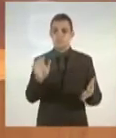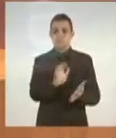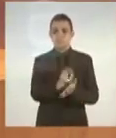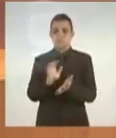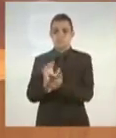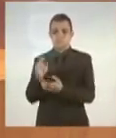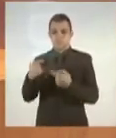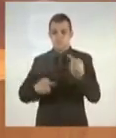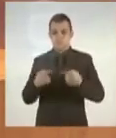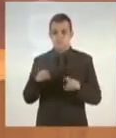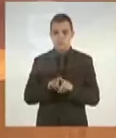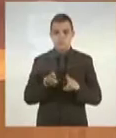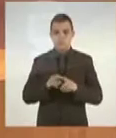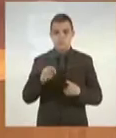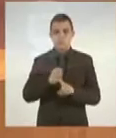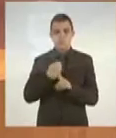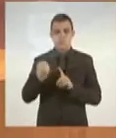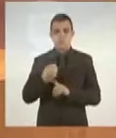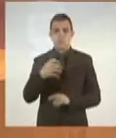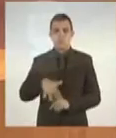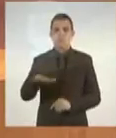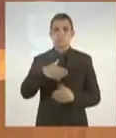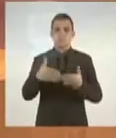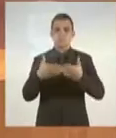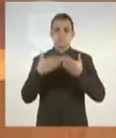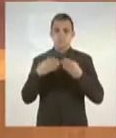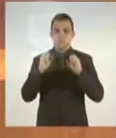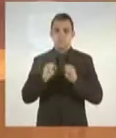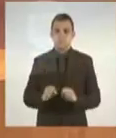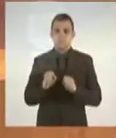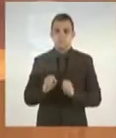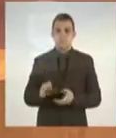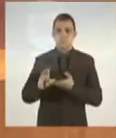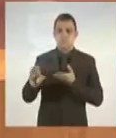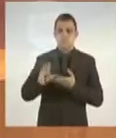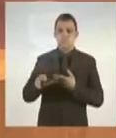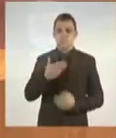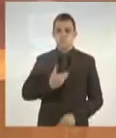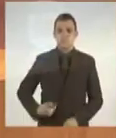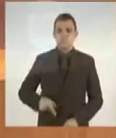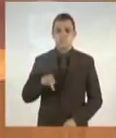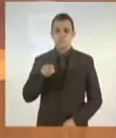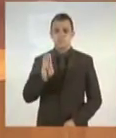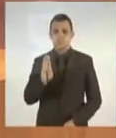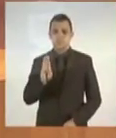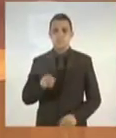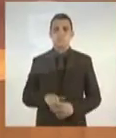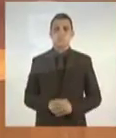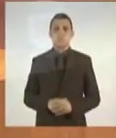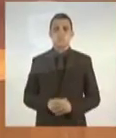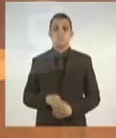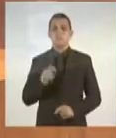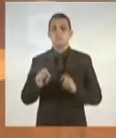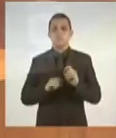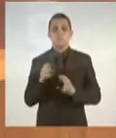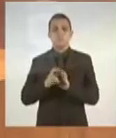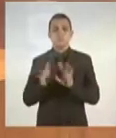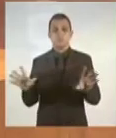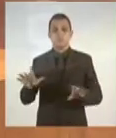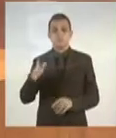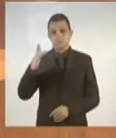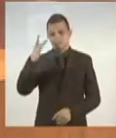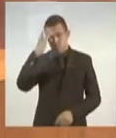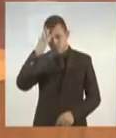e toda a sociedade clama pelo financiamento público das campanhas, para não só democratizar a disputa